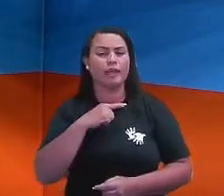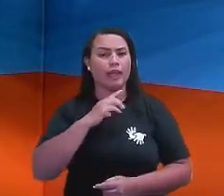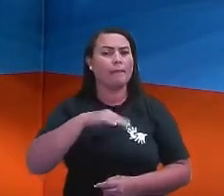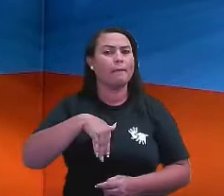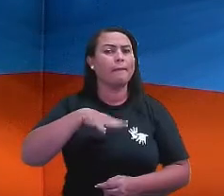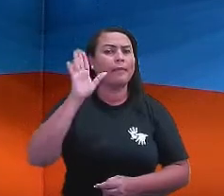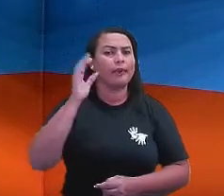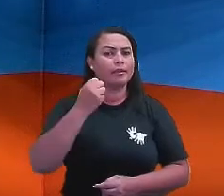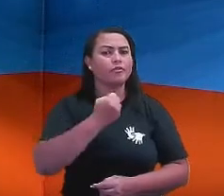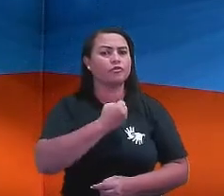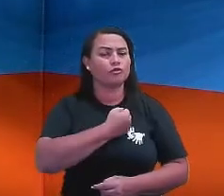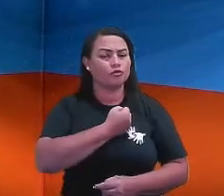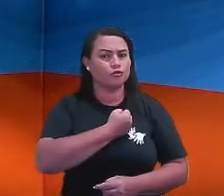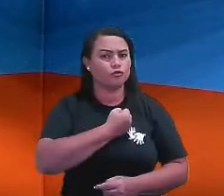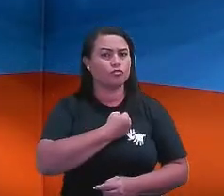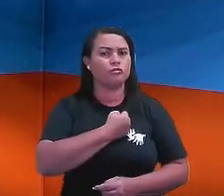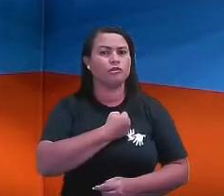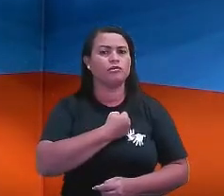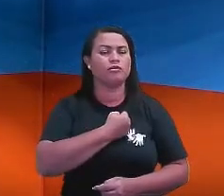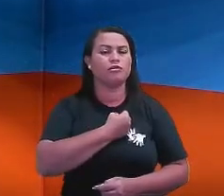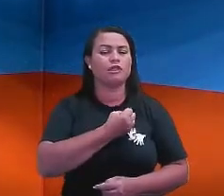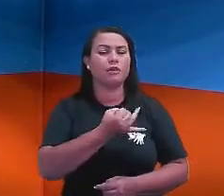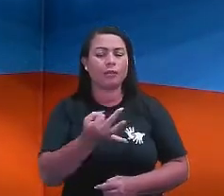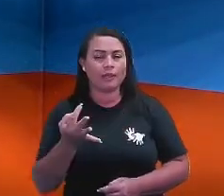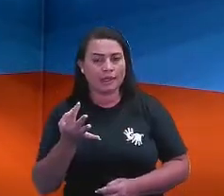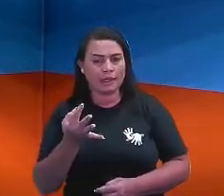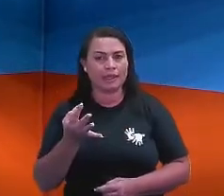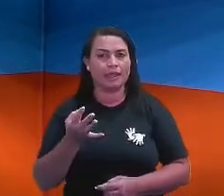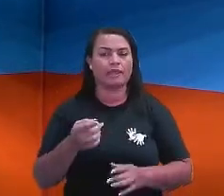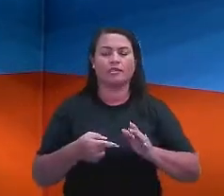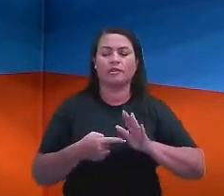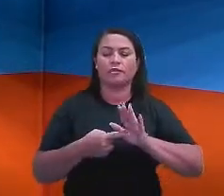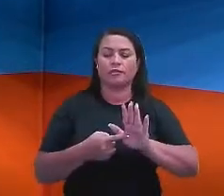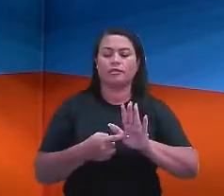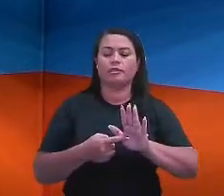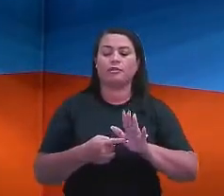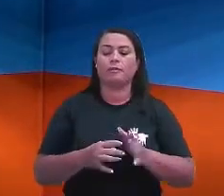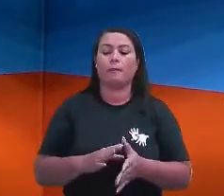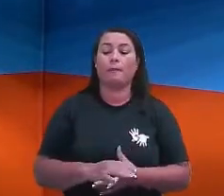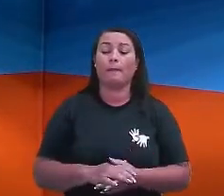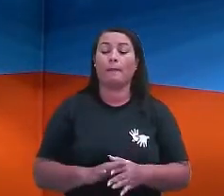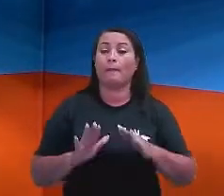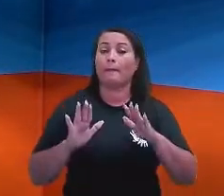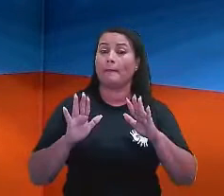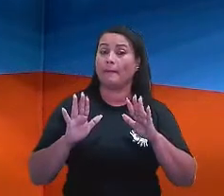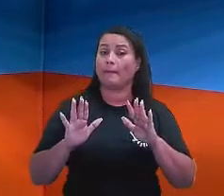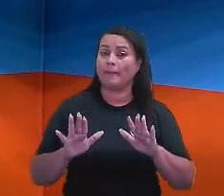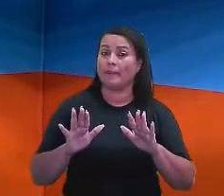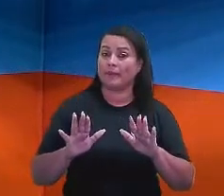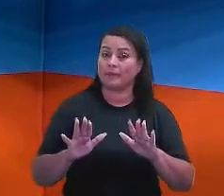mais algarismos nesse valor aí que a gente está trazendo para vocês. Mas aí eu quis